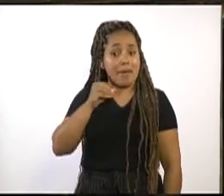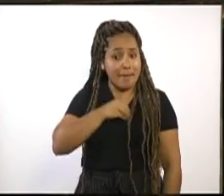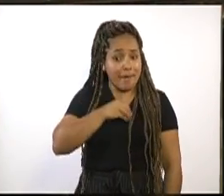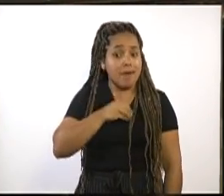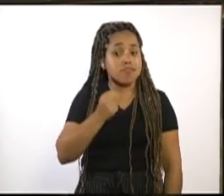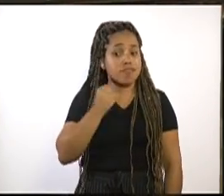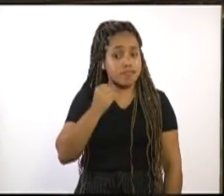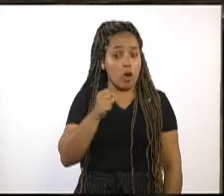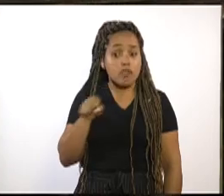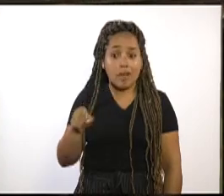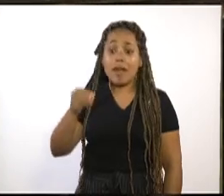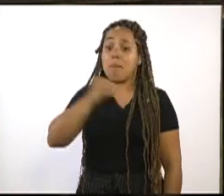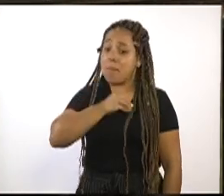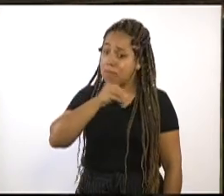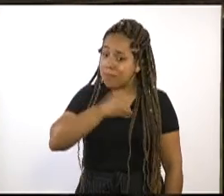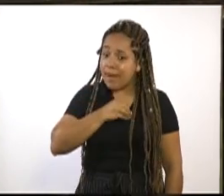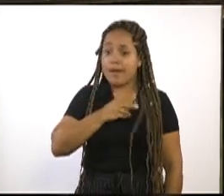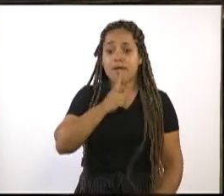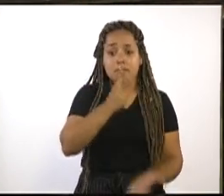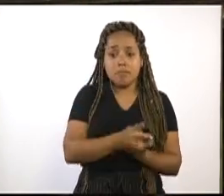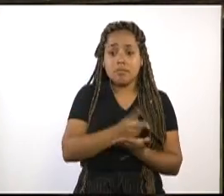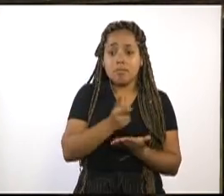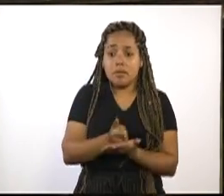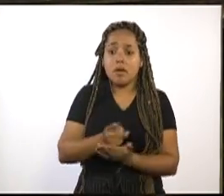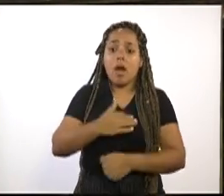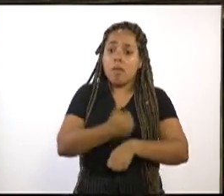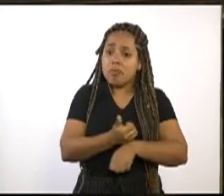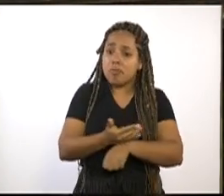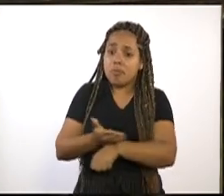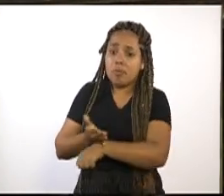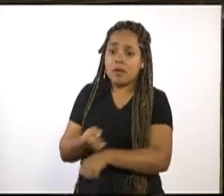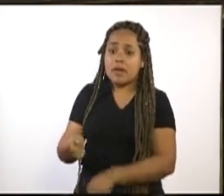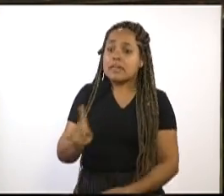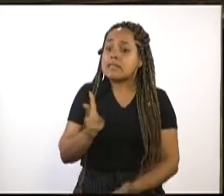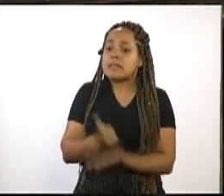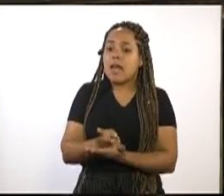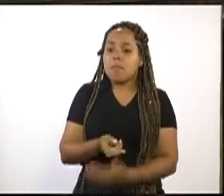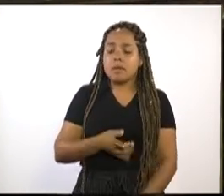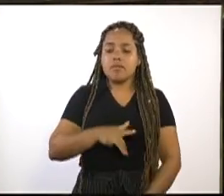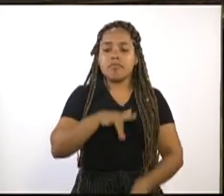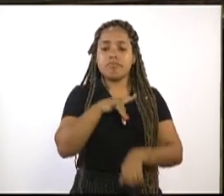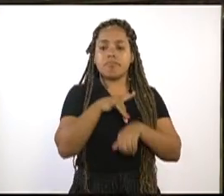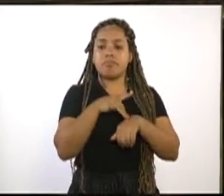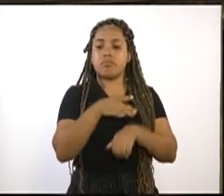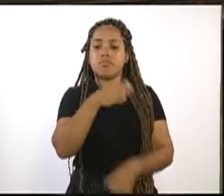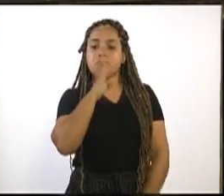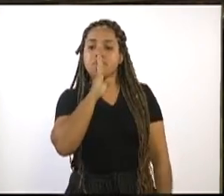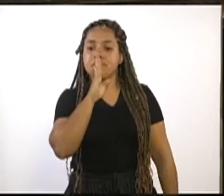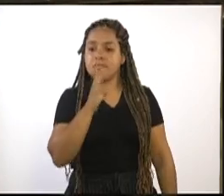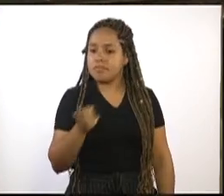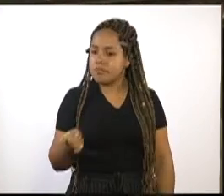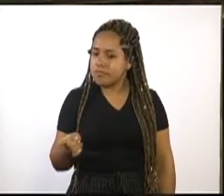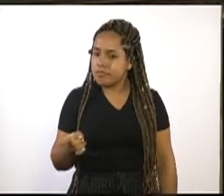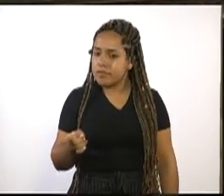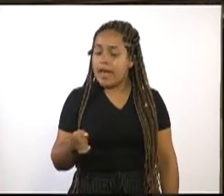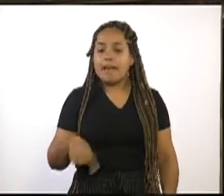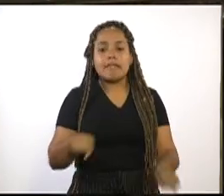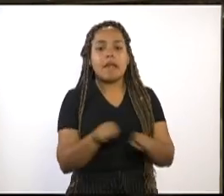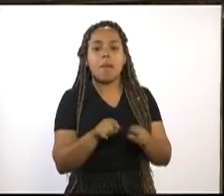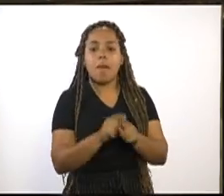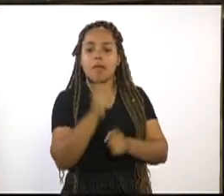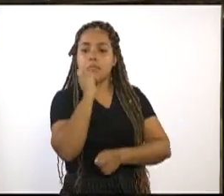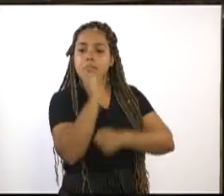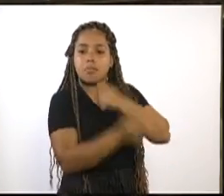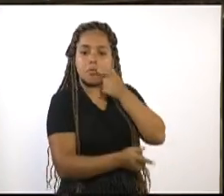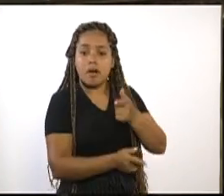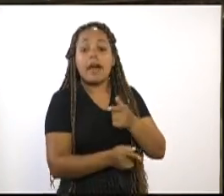prefeito peca várias vezes, né? Por omissão ainda mais. Mas mais ainda, por escarnecer, que